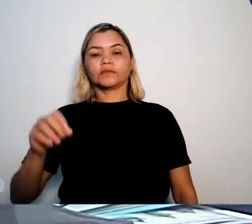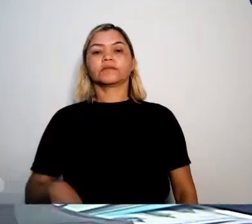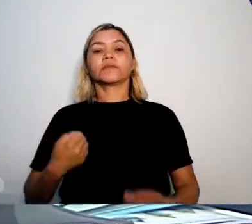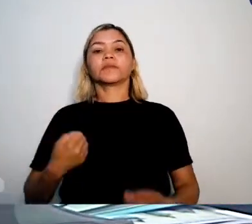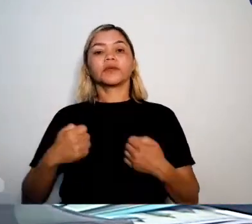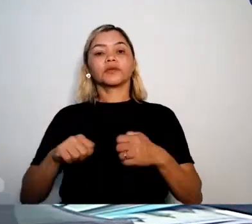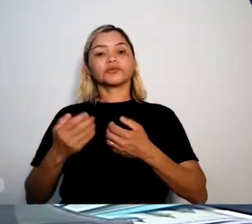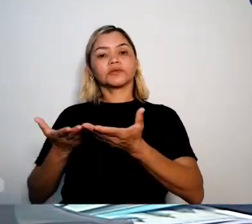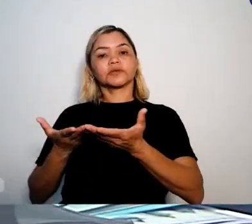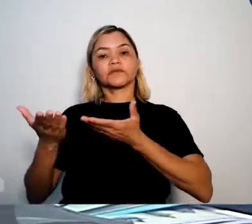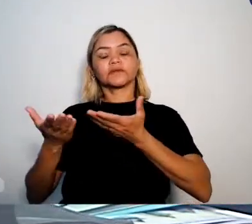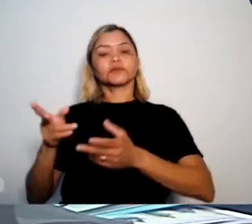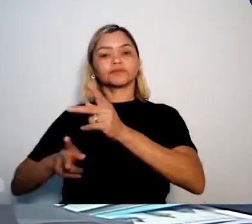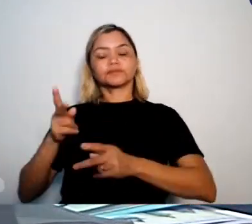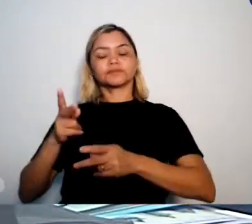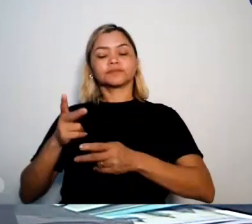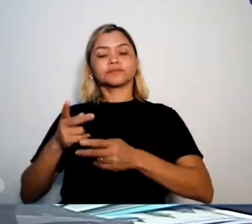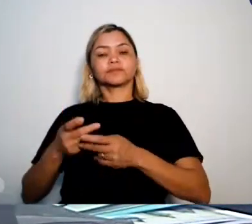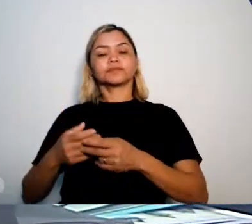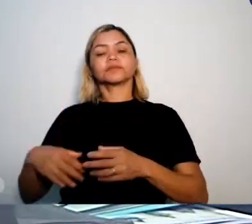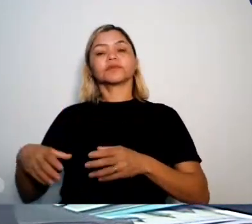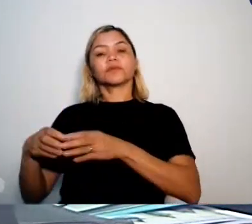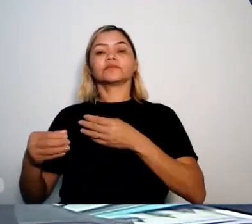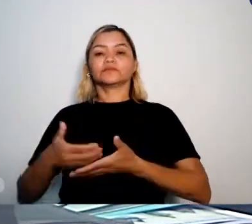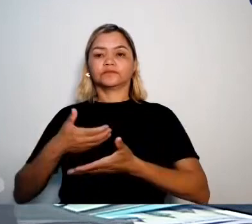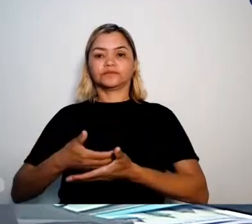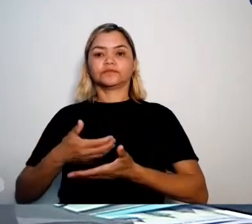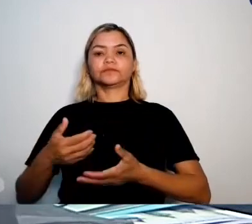prestados ao município de Botucatu.